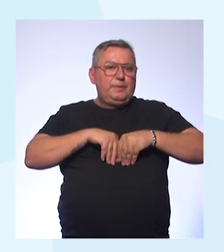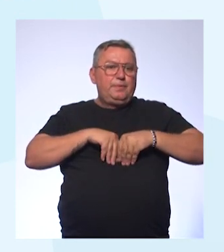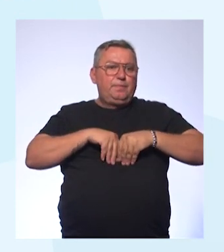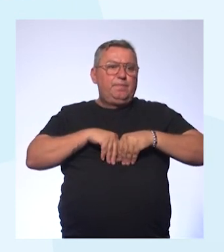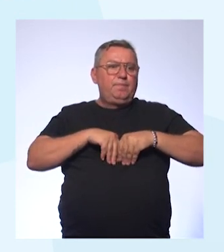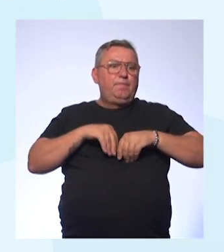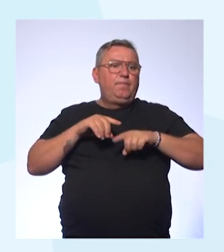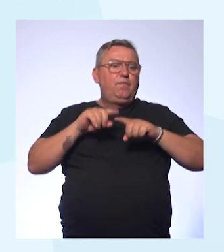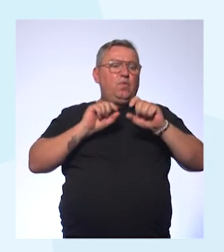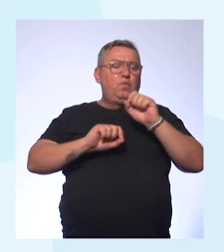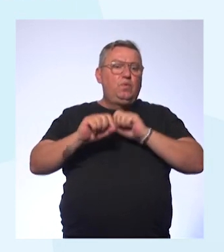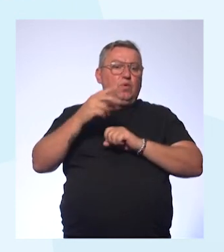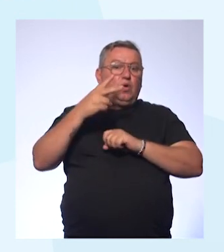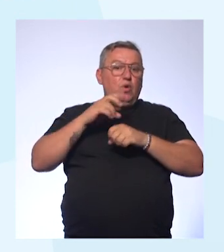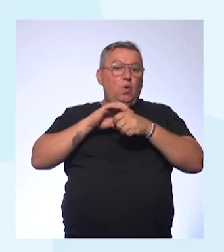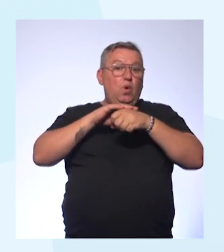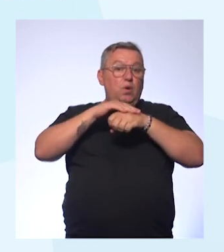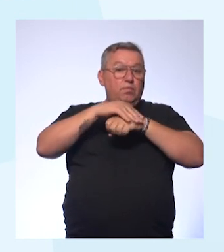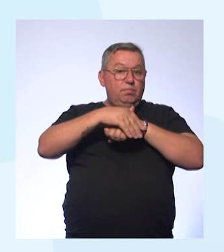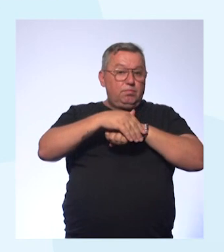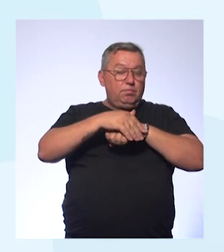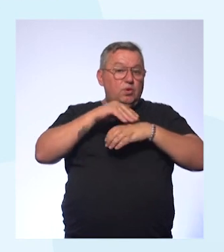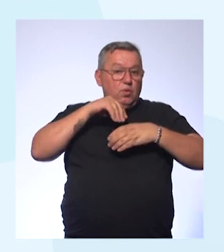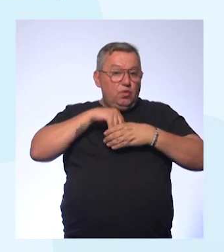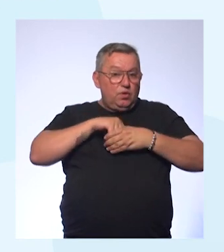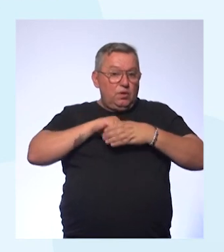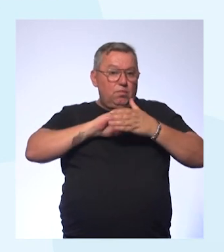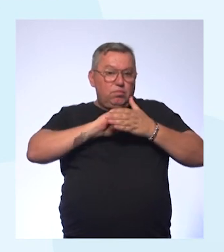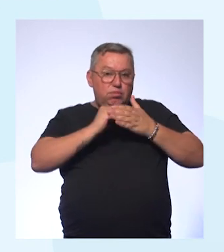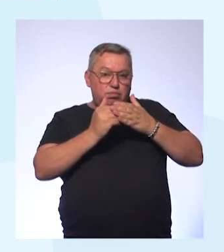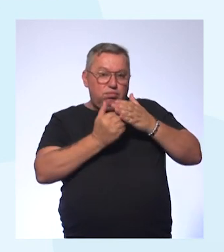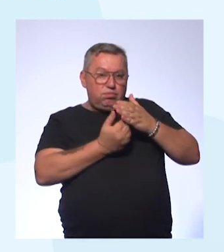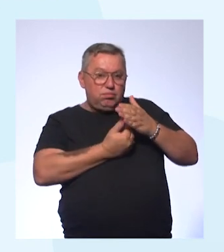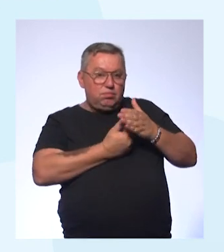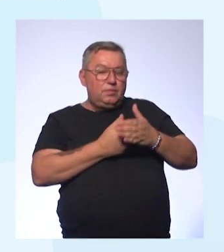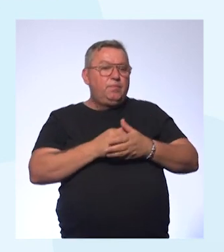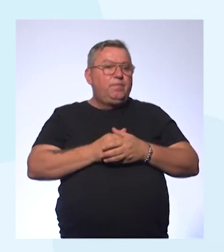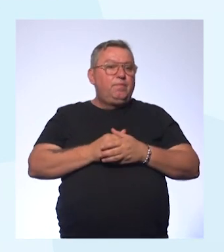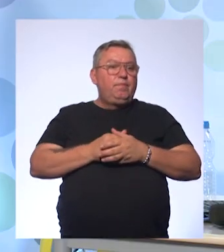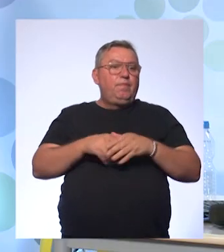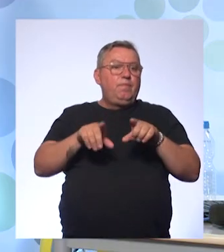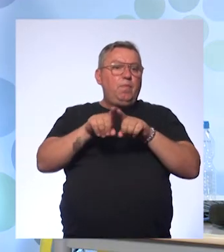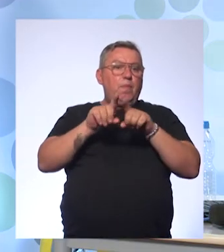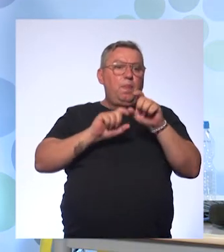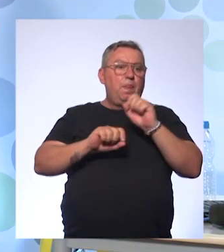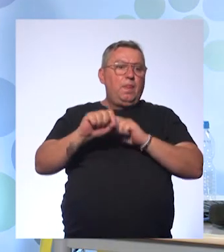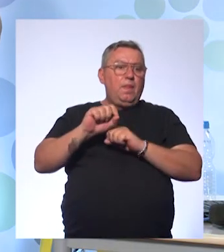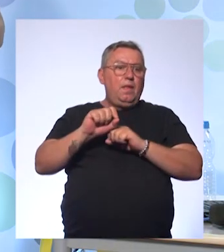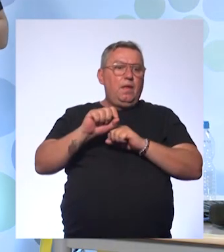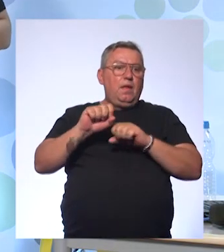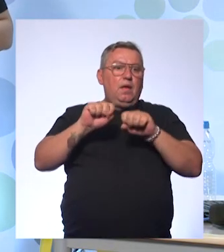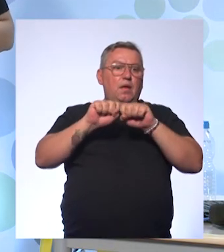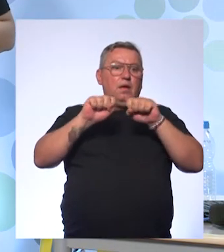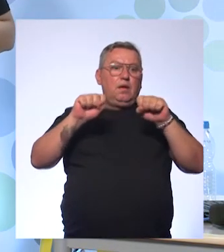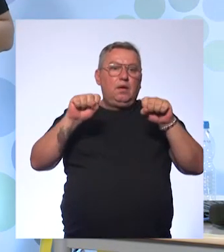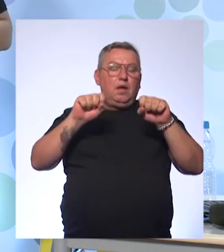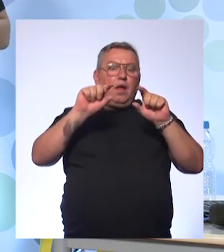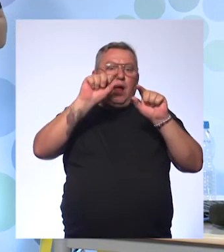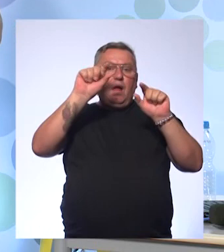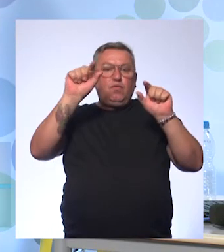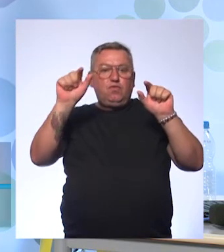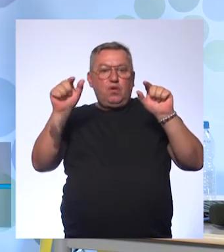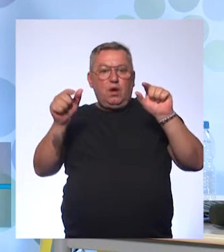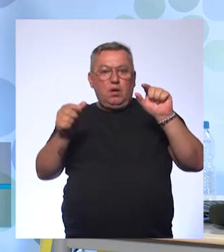apresentar, então, 2 tecidos aí, são os diblásticos. E vão apresentar a simetria radial.